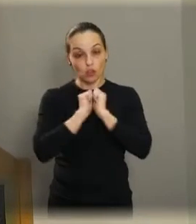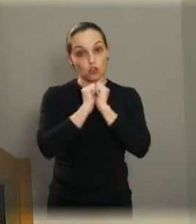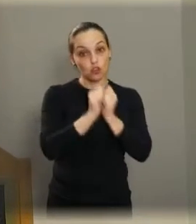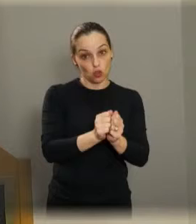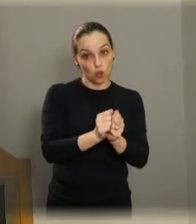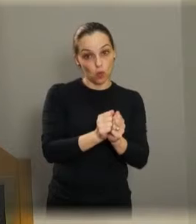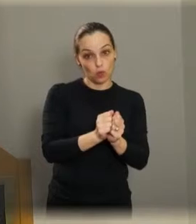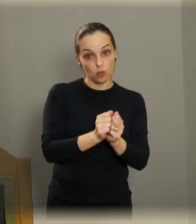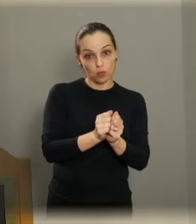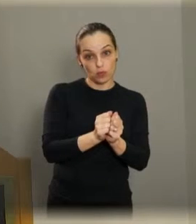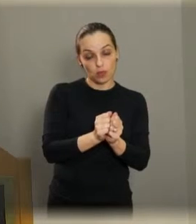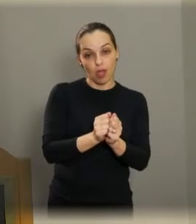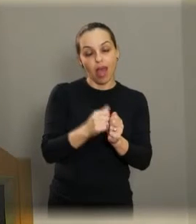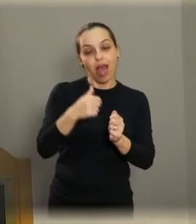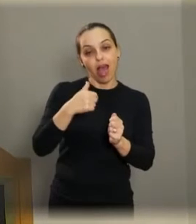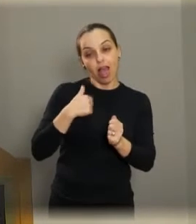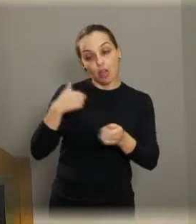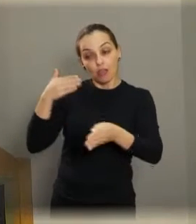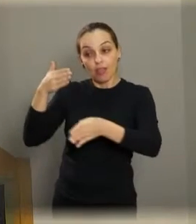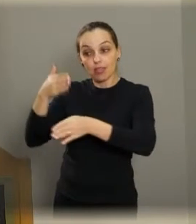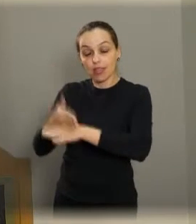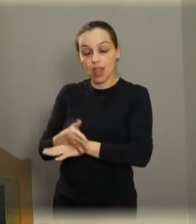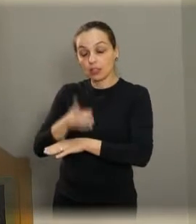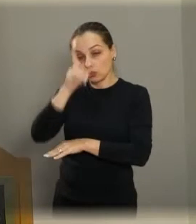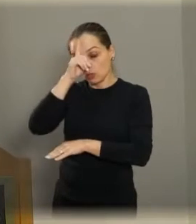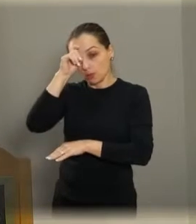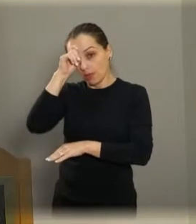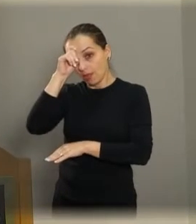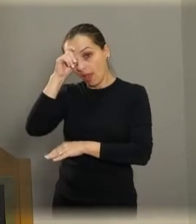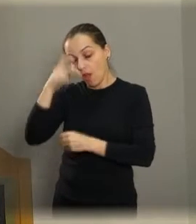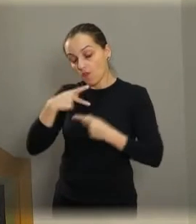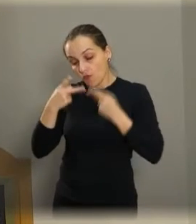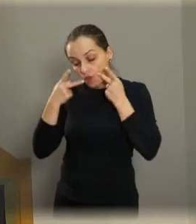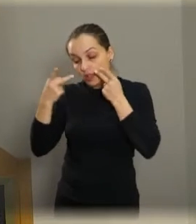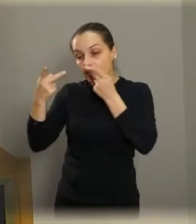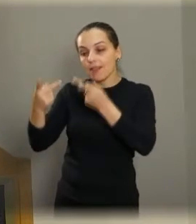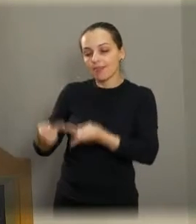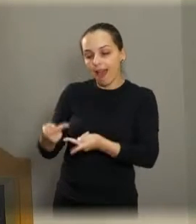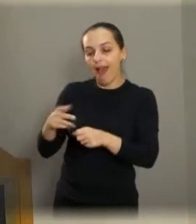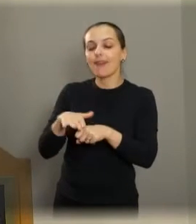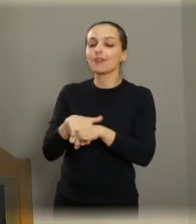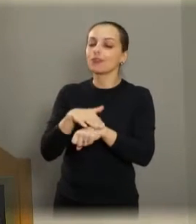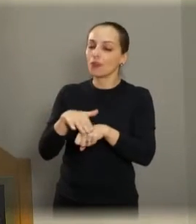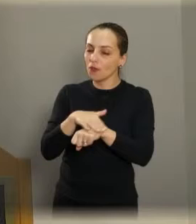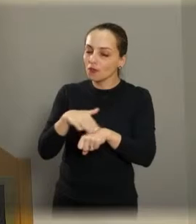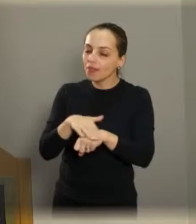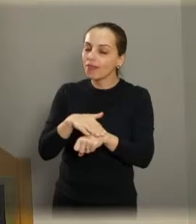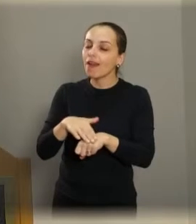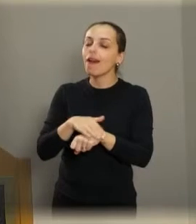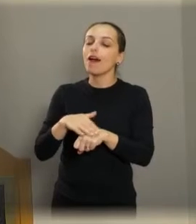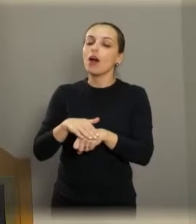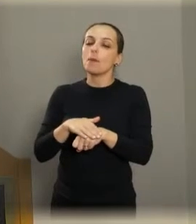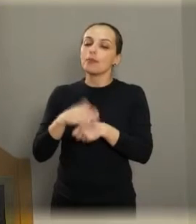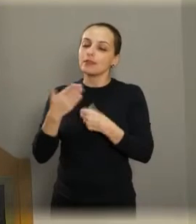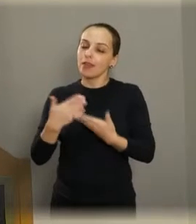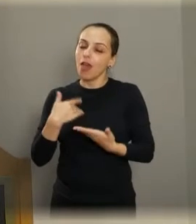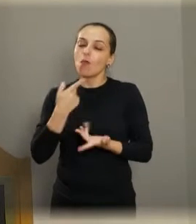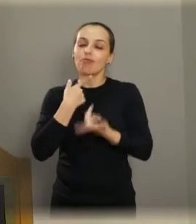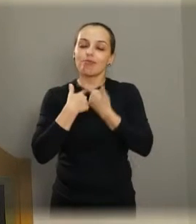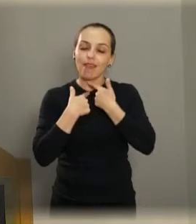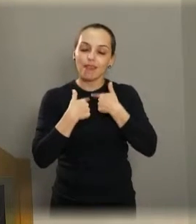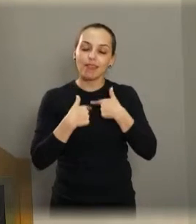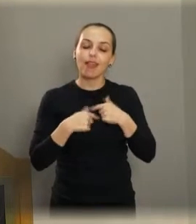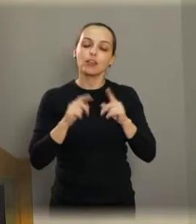o Zé Luís logo após ele sair da UTI visitá-lo conversamos um pouquinho e faço votos e o real que